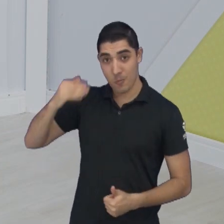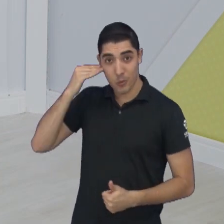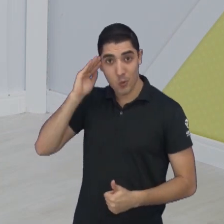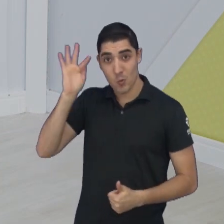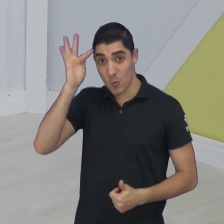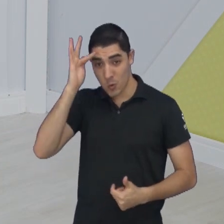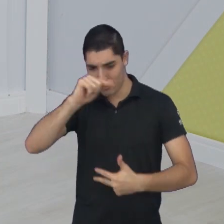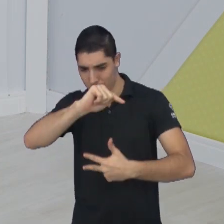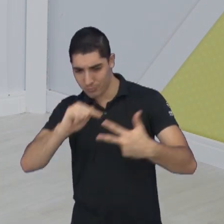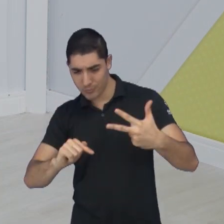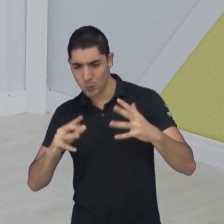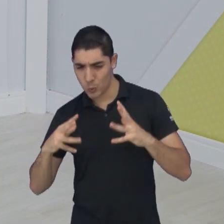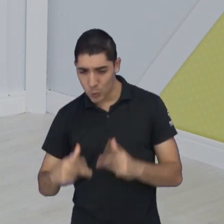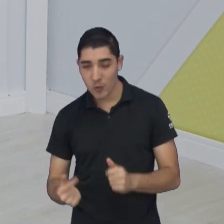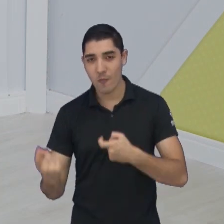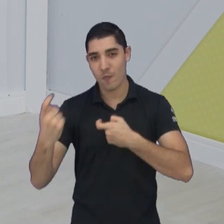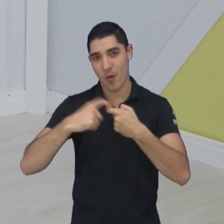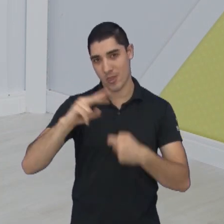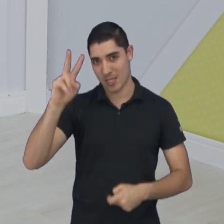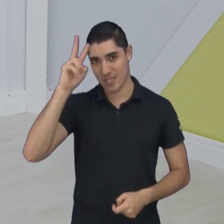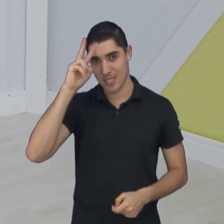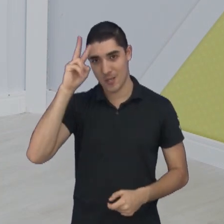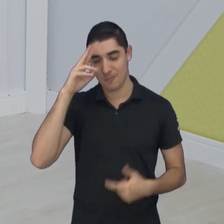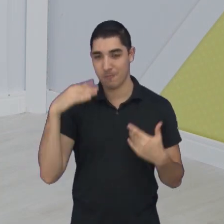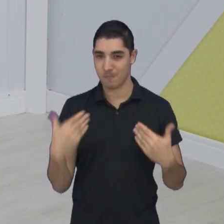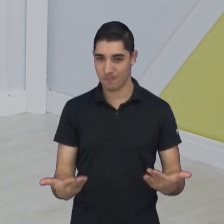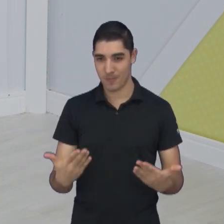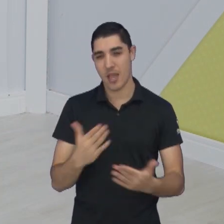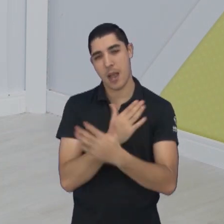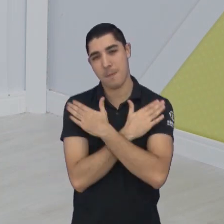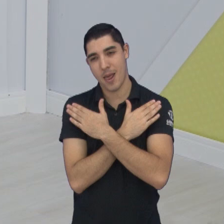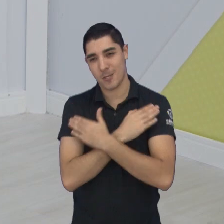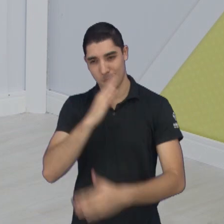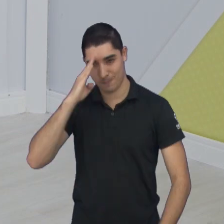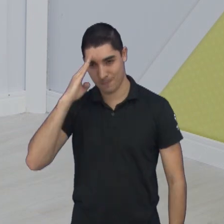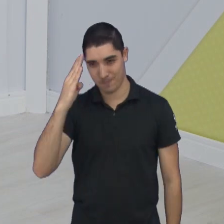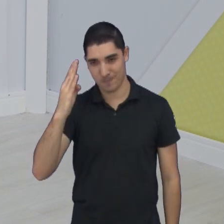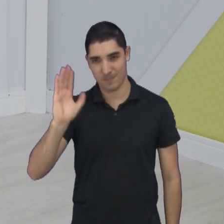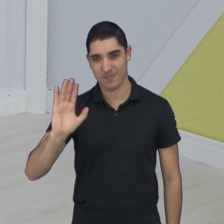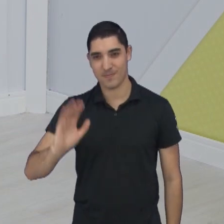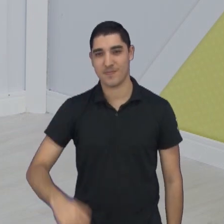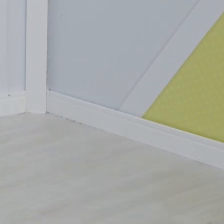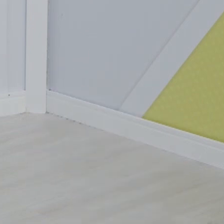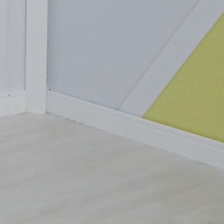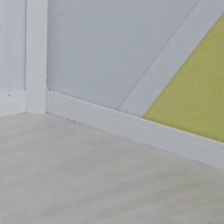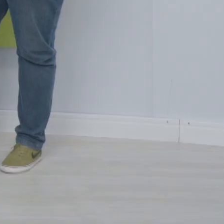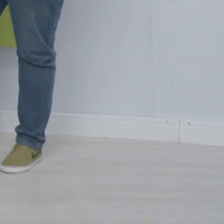e grande equipe. A gente volta na segunda-feira. De minha parte, grande abraço. Até lá. Tchau, tchau.